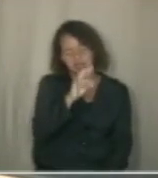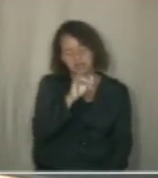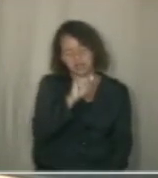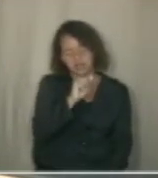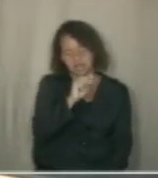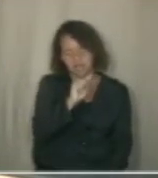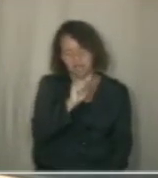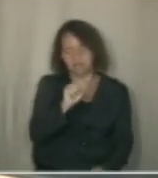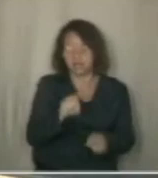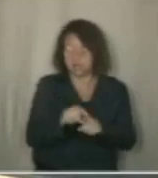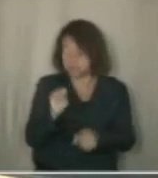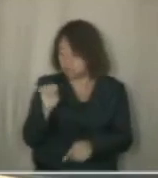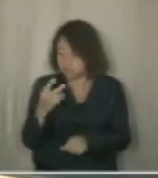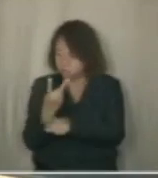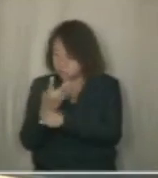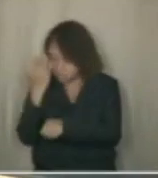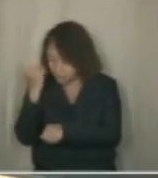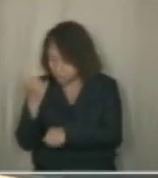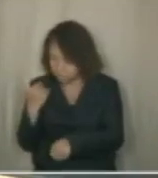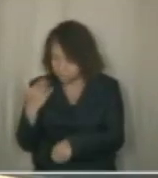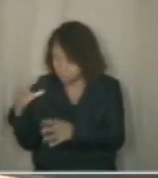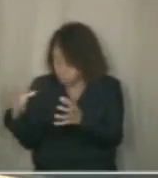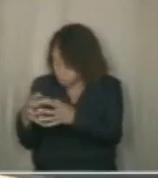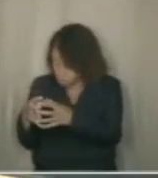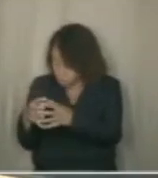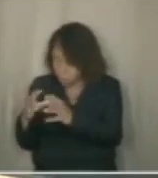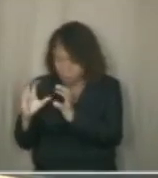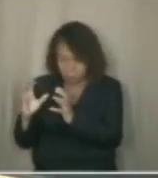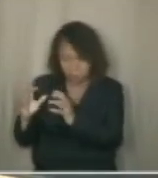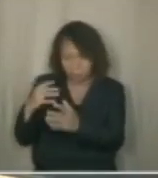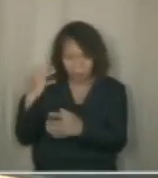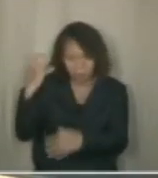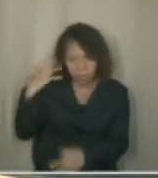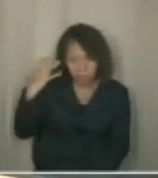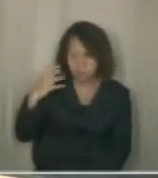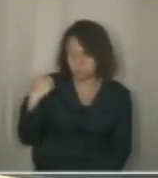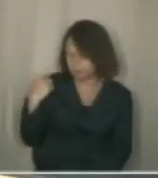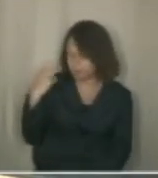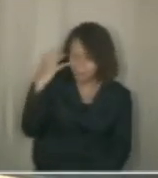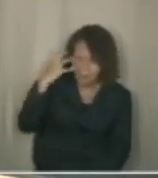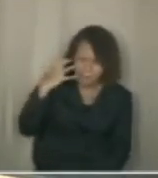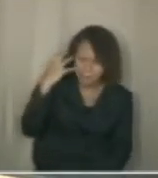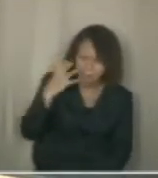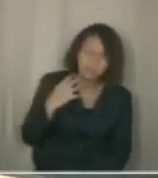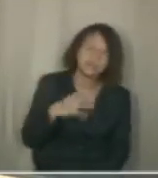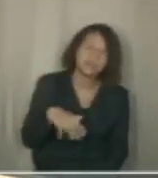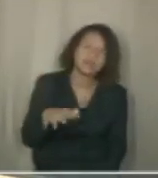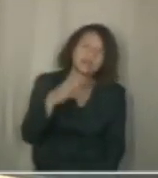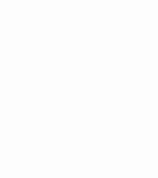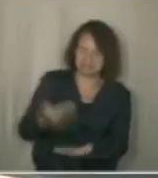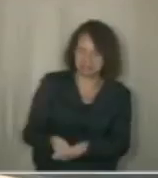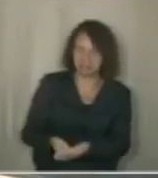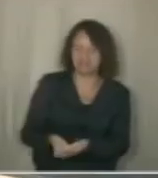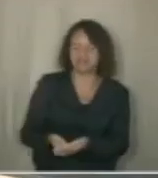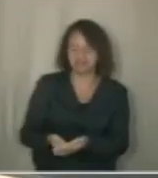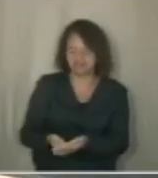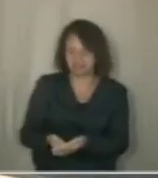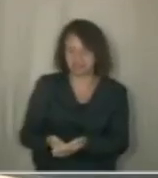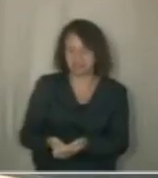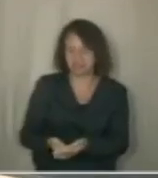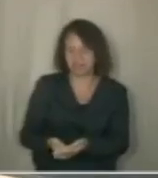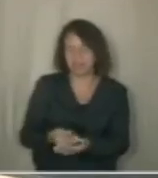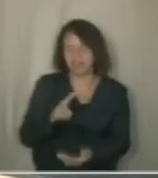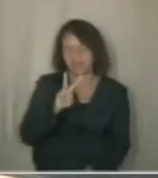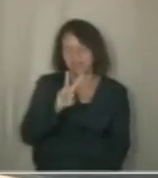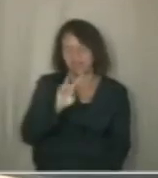banda busca saber que música é essa que é uma música que encanta gerações e